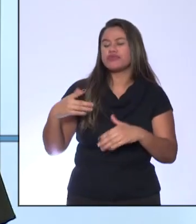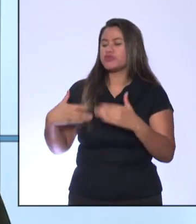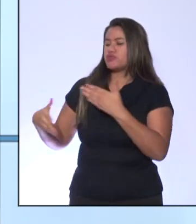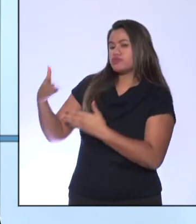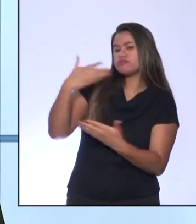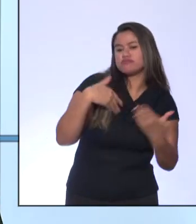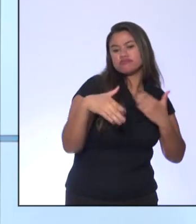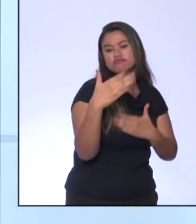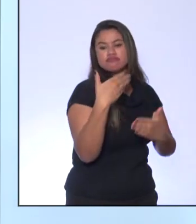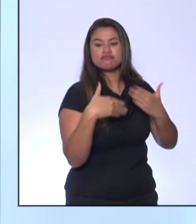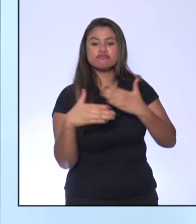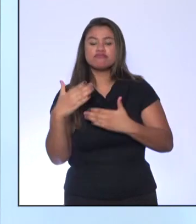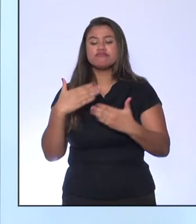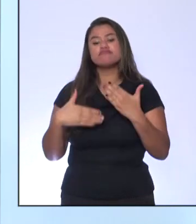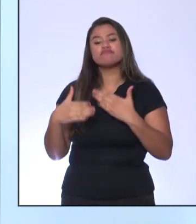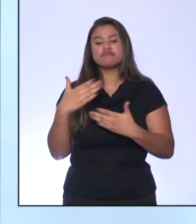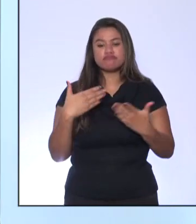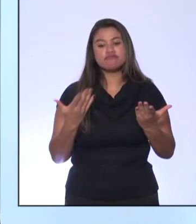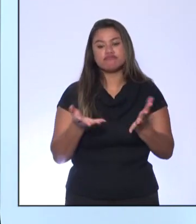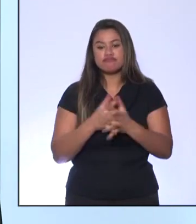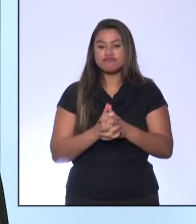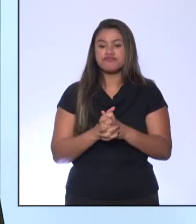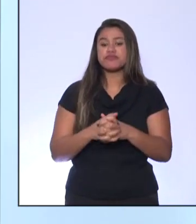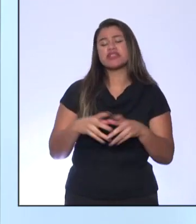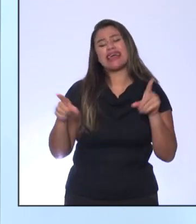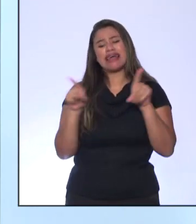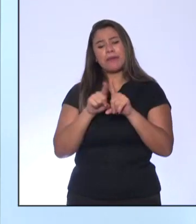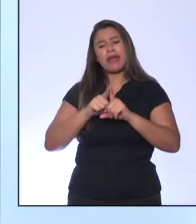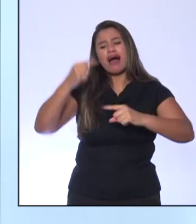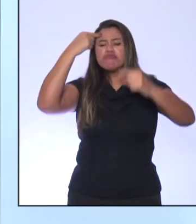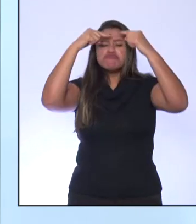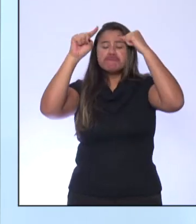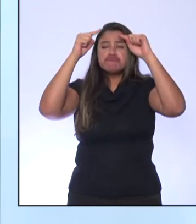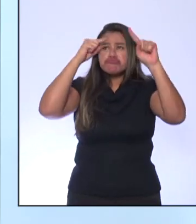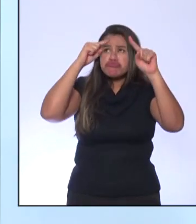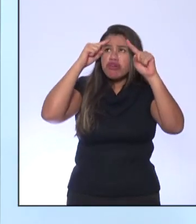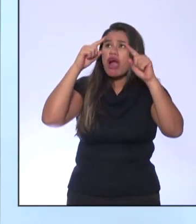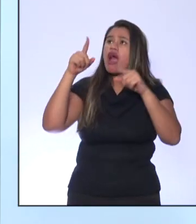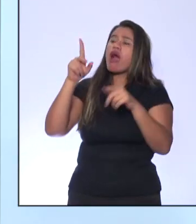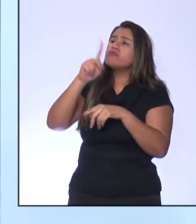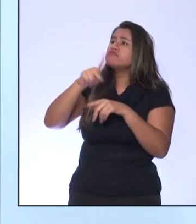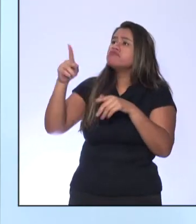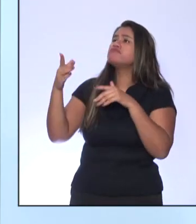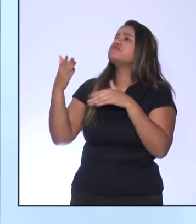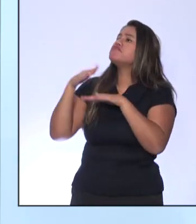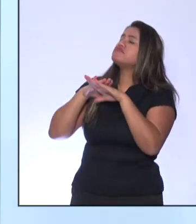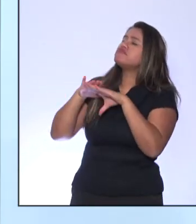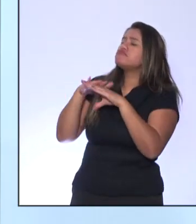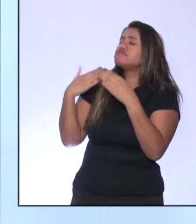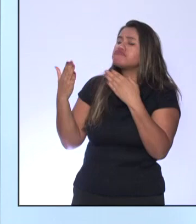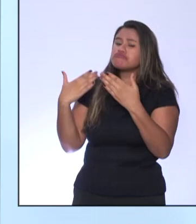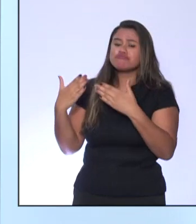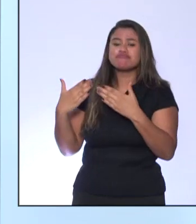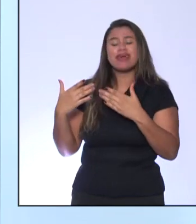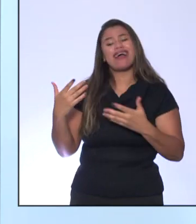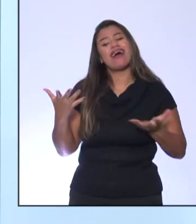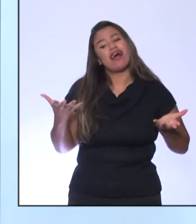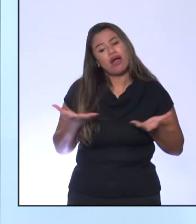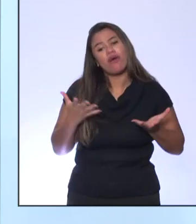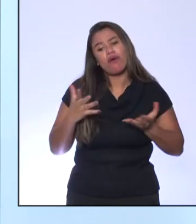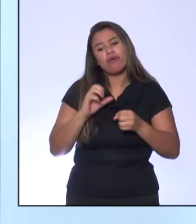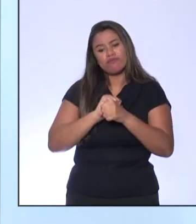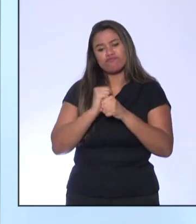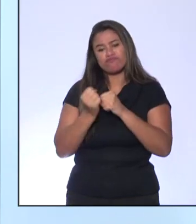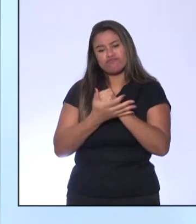interações, passam as dúvidas de vocês para o professor. Nesse momento, nem tudo é possível. Como nós